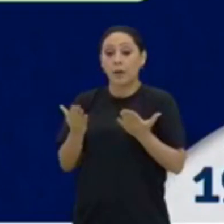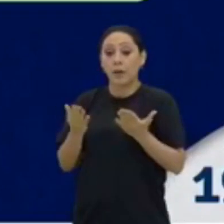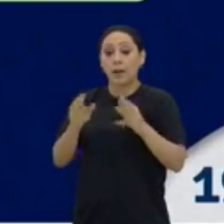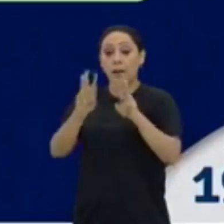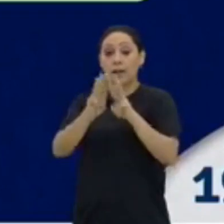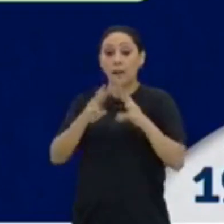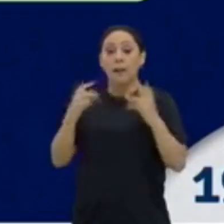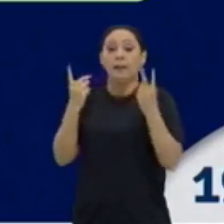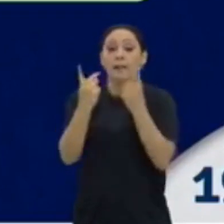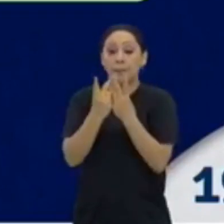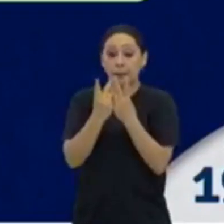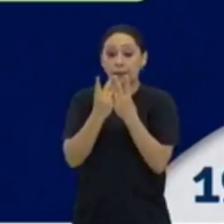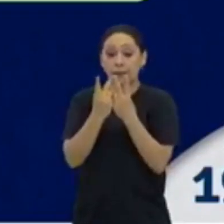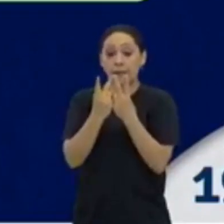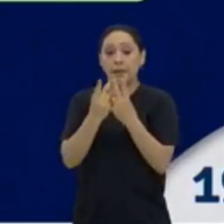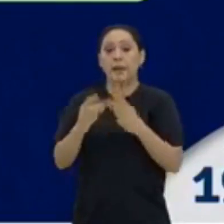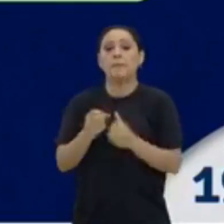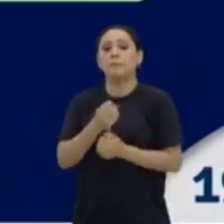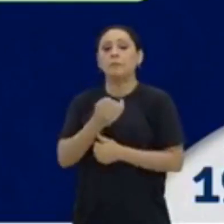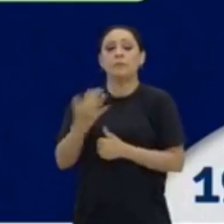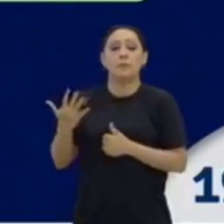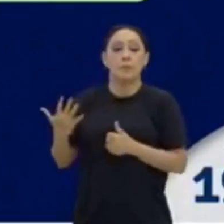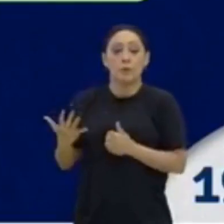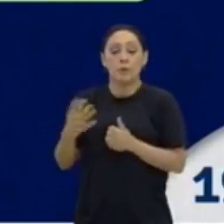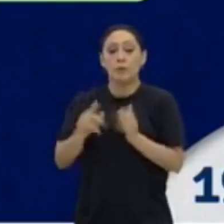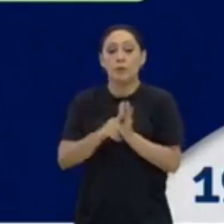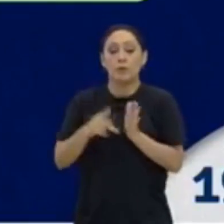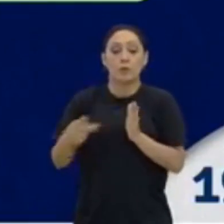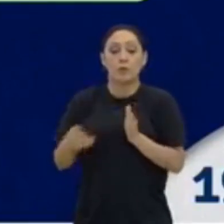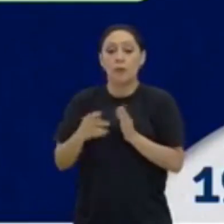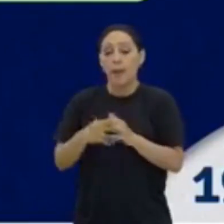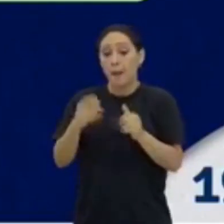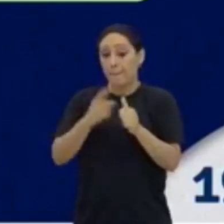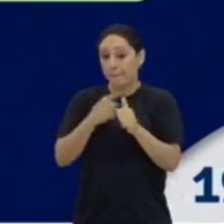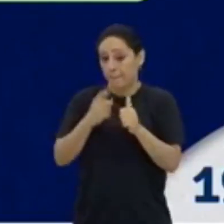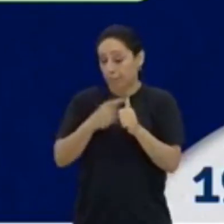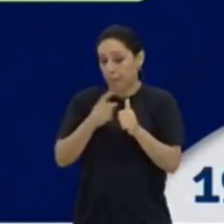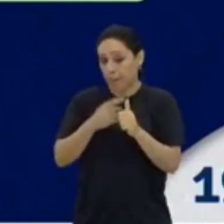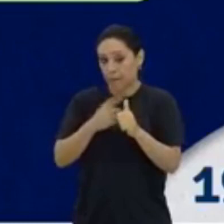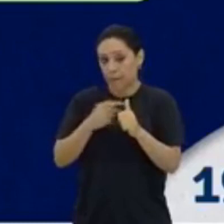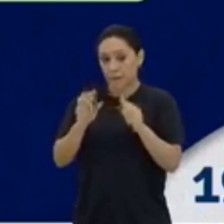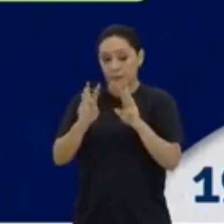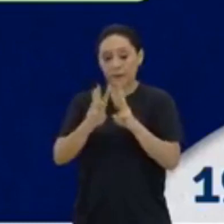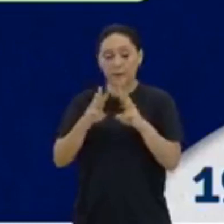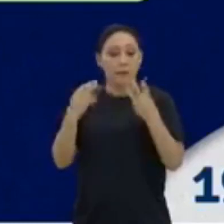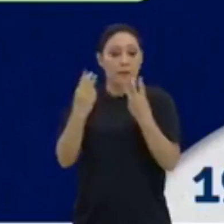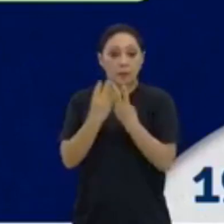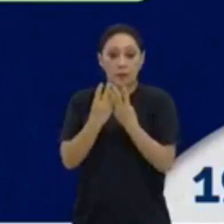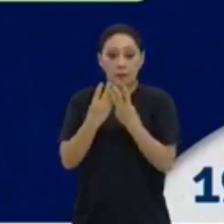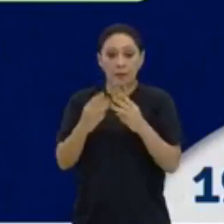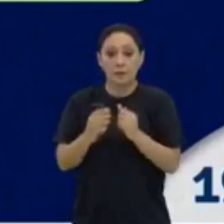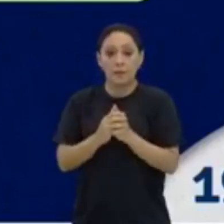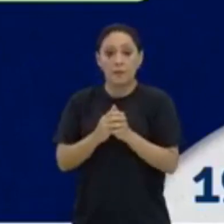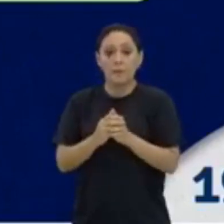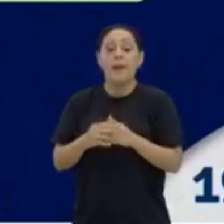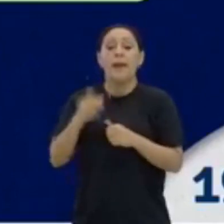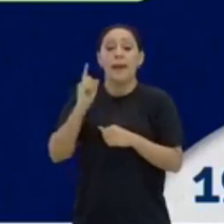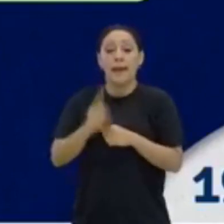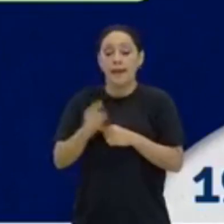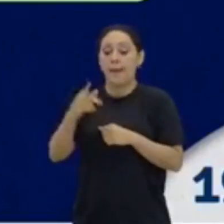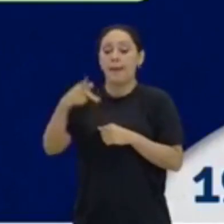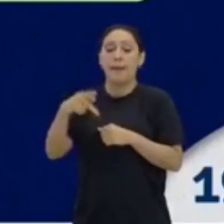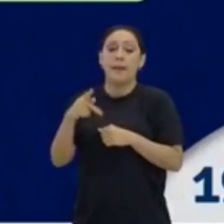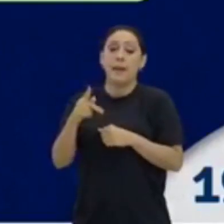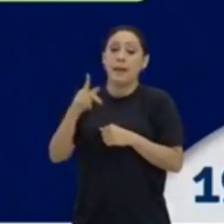massa. Múltiplos da massa, tá? Primeiro que a massa, gente, tá certo? Não é o grama, não. É o quilograma, tudo